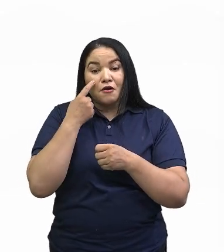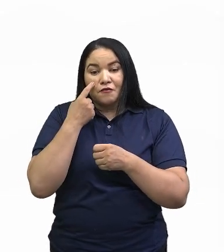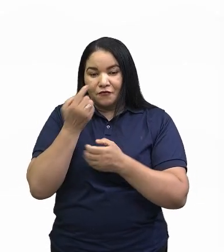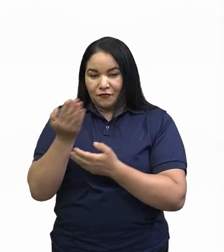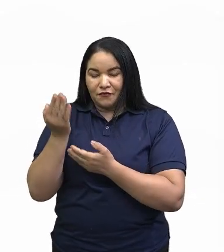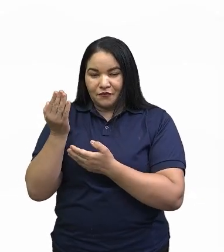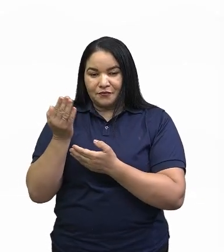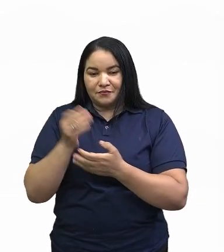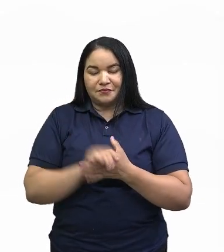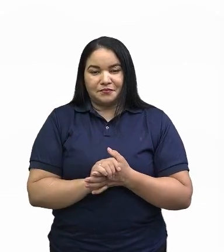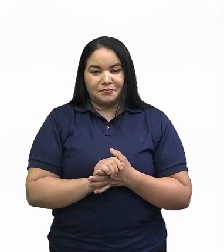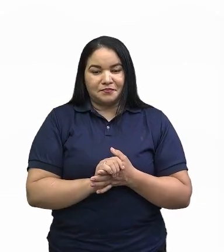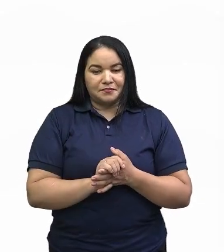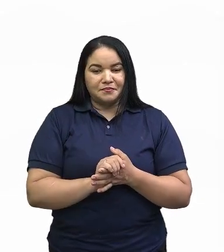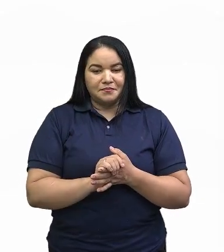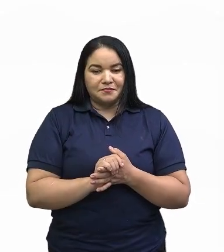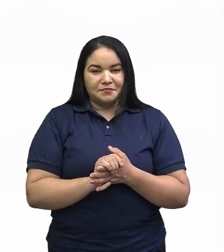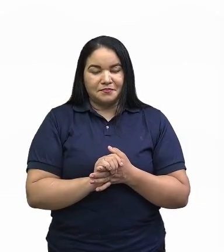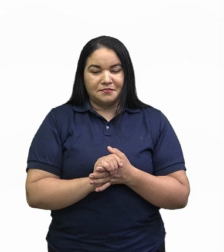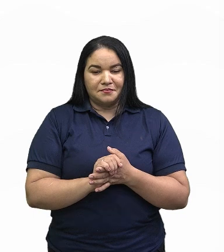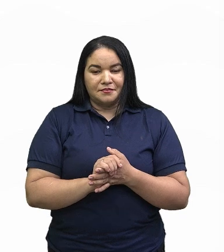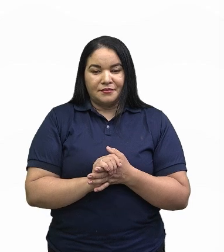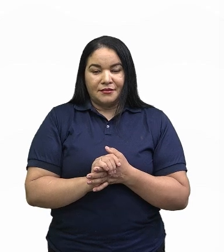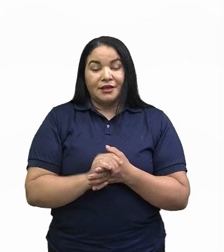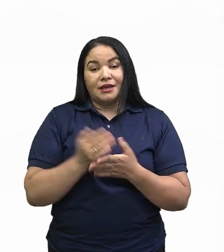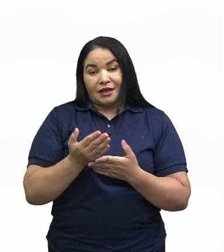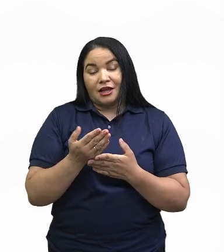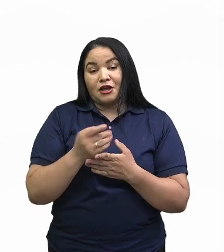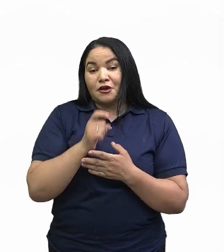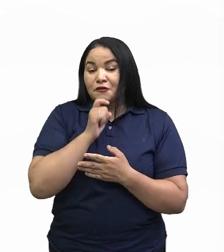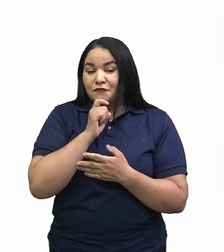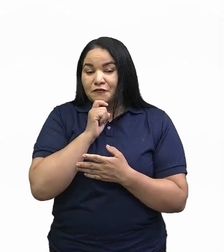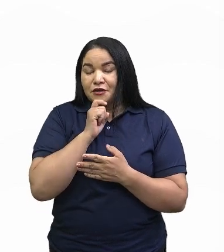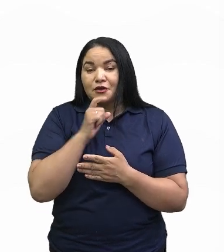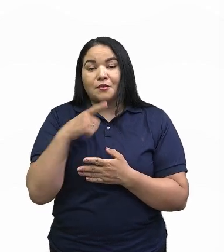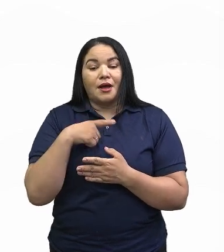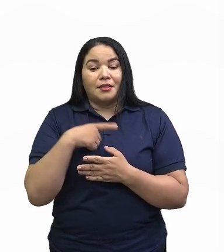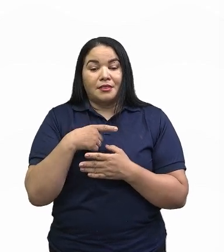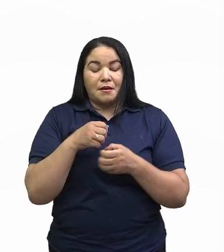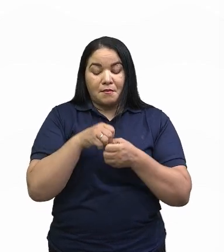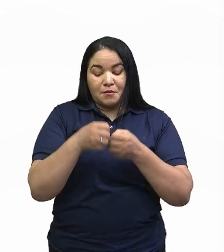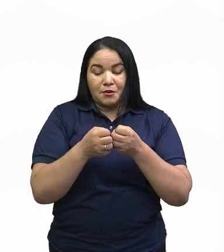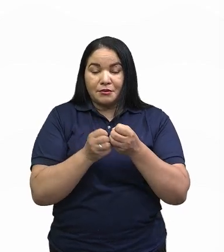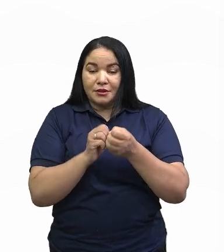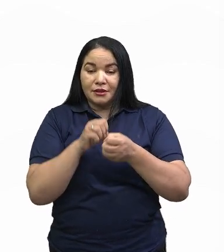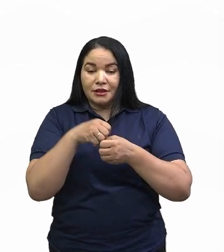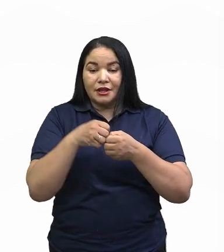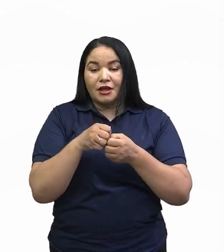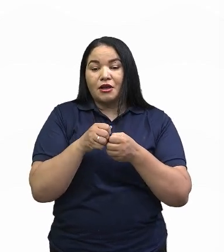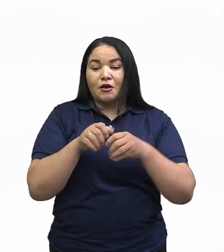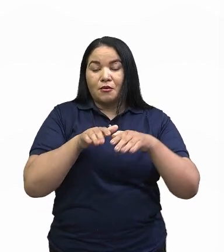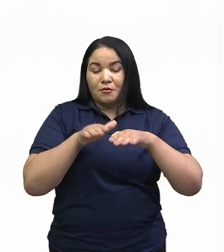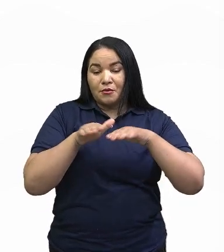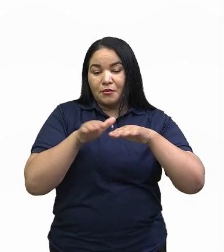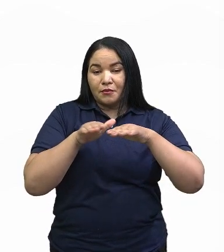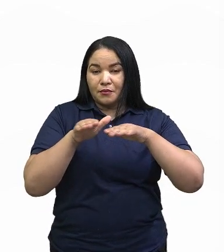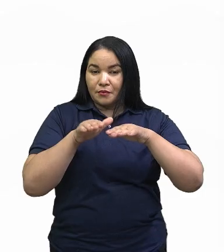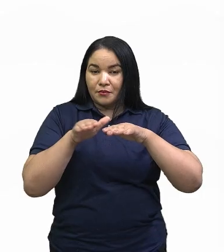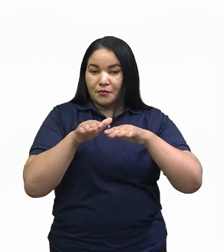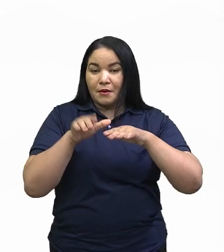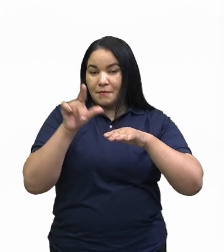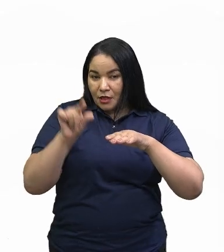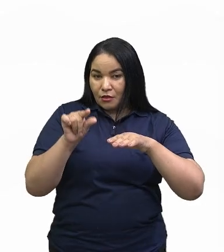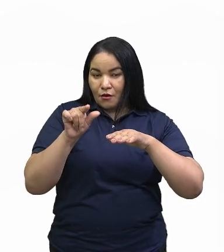que representa, olha só, num corpo frio, as moléculas se movem numa velocidade menor,